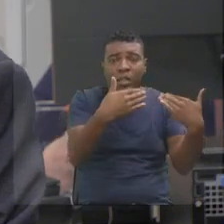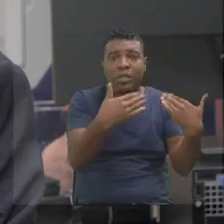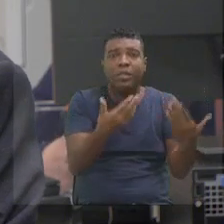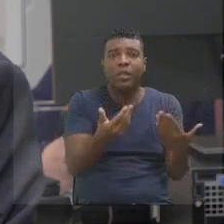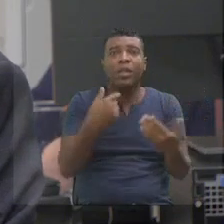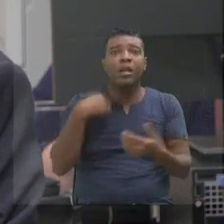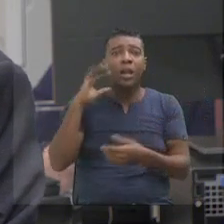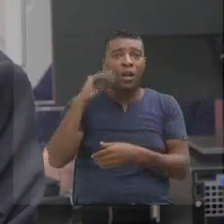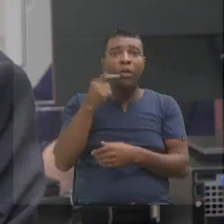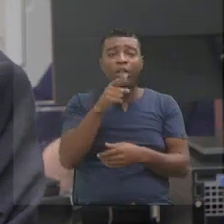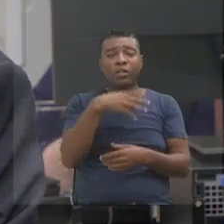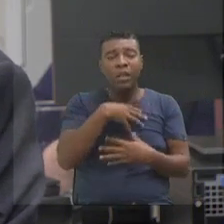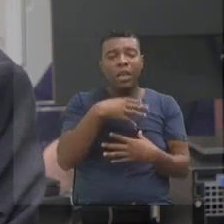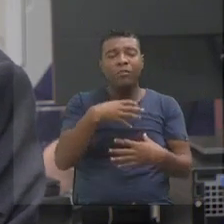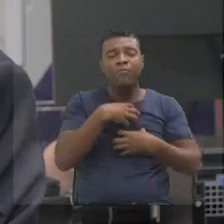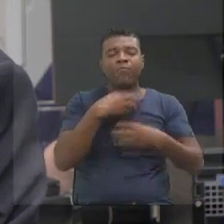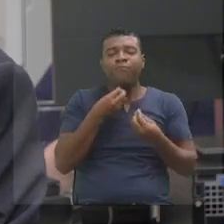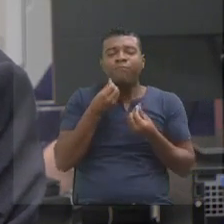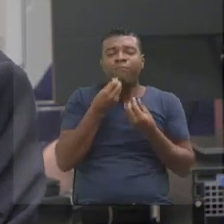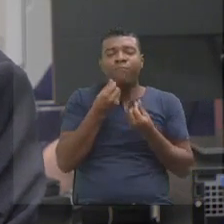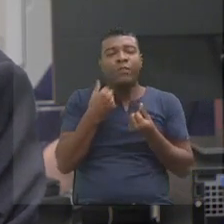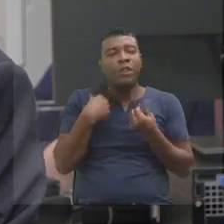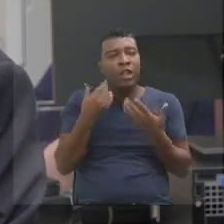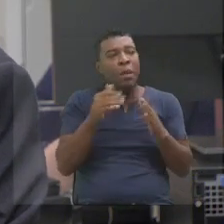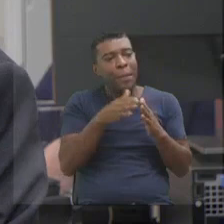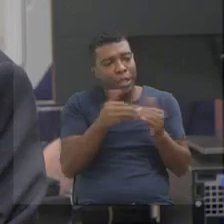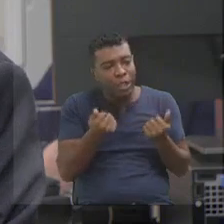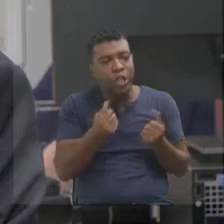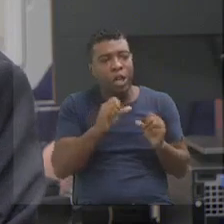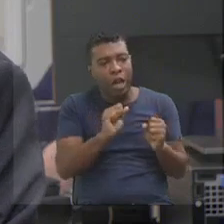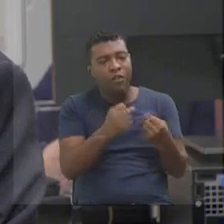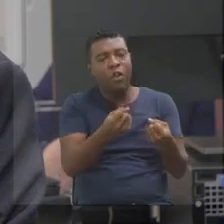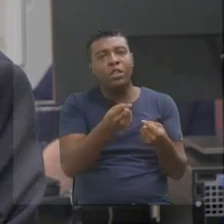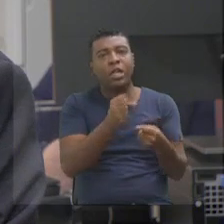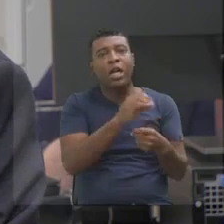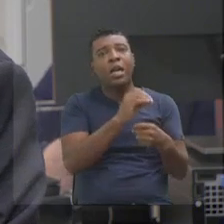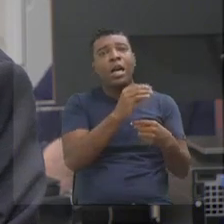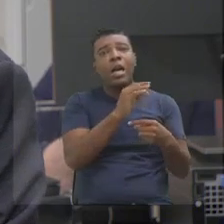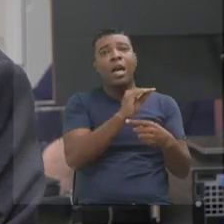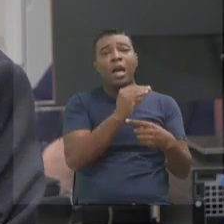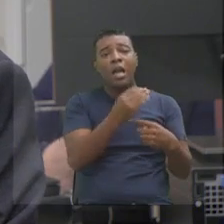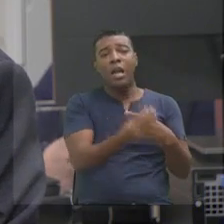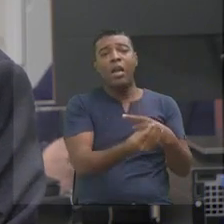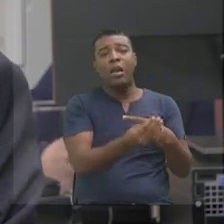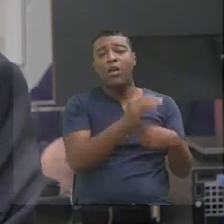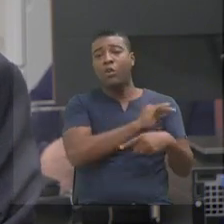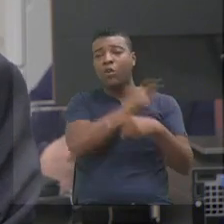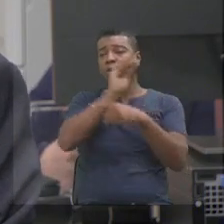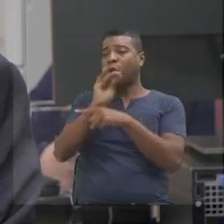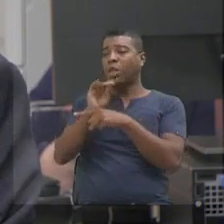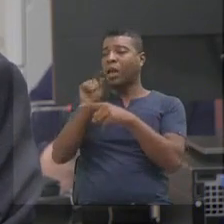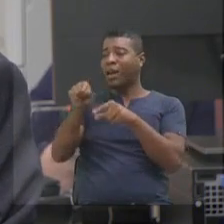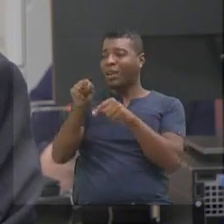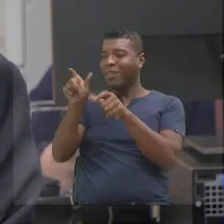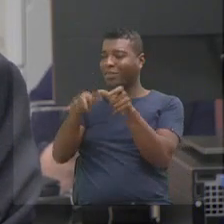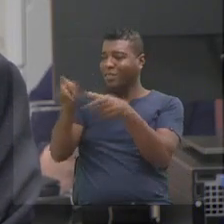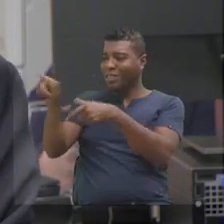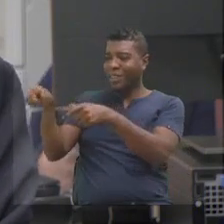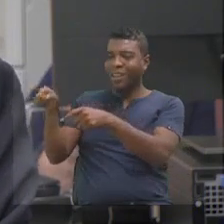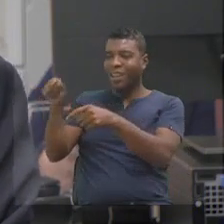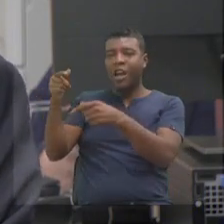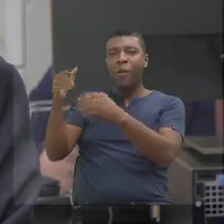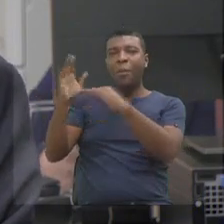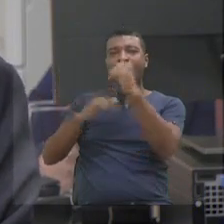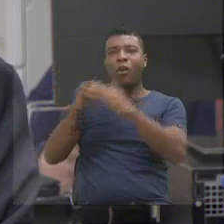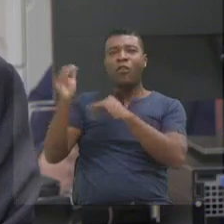acho que tem essa sensibilidade eu quero pedir reforçar Cuidar de quem cuida dos outros né Nós estamos aí pedido deles em relação